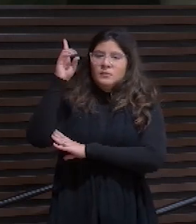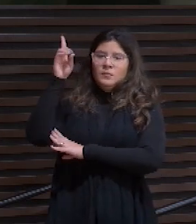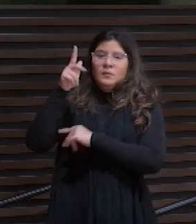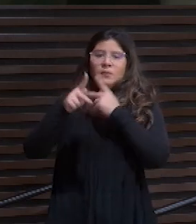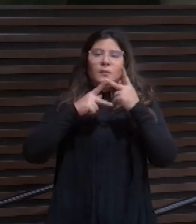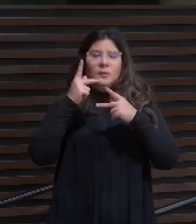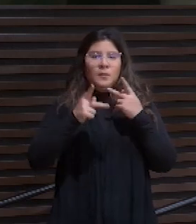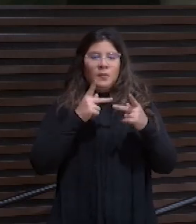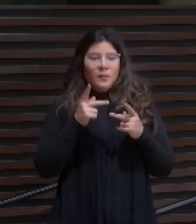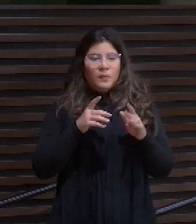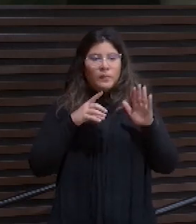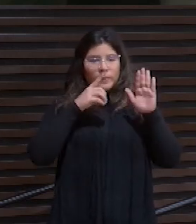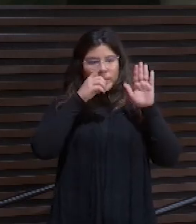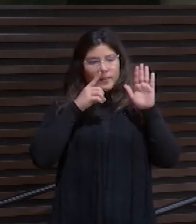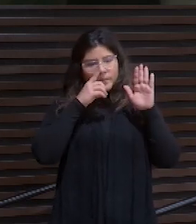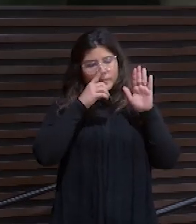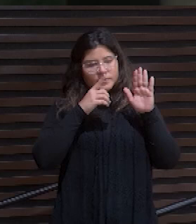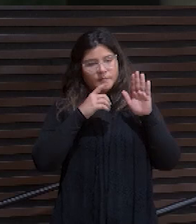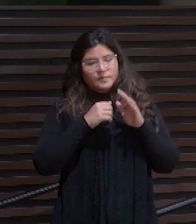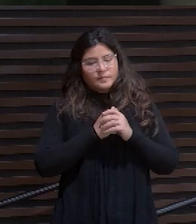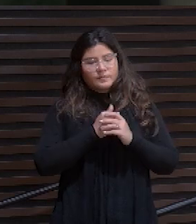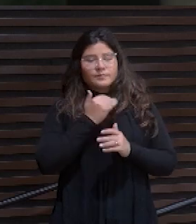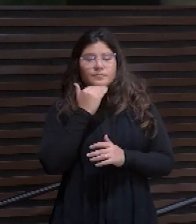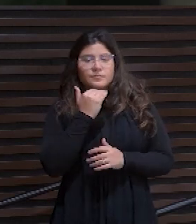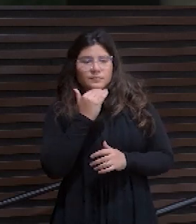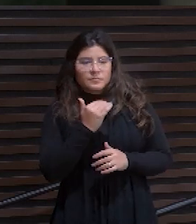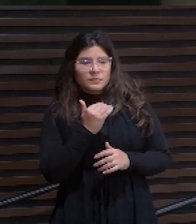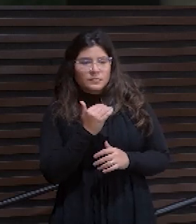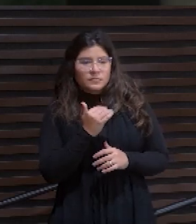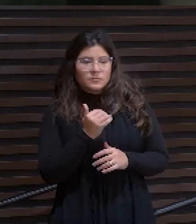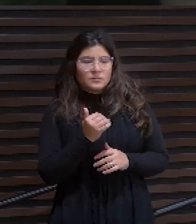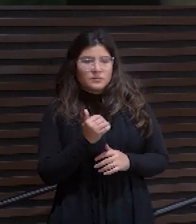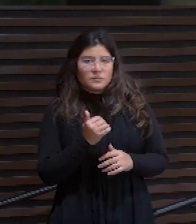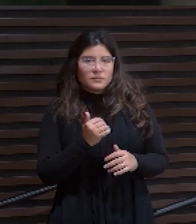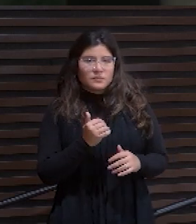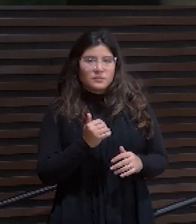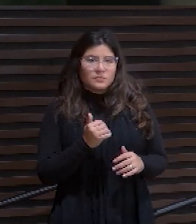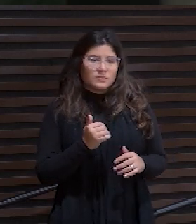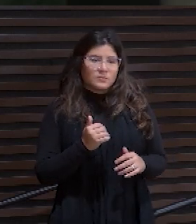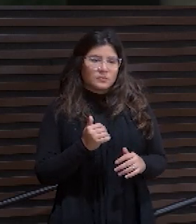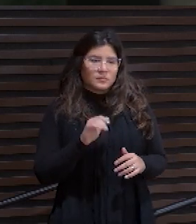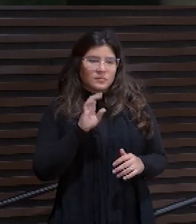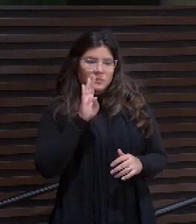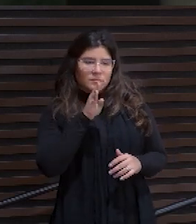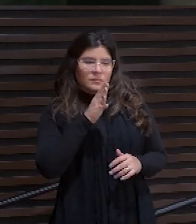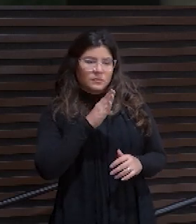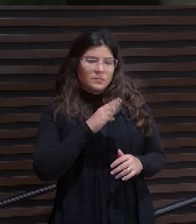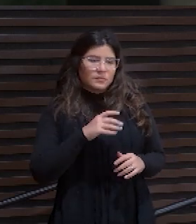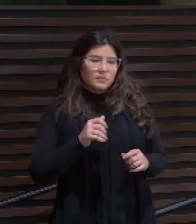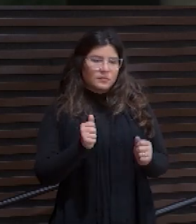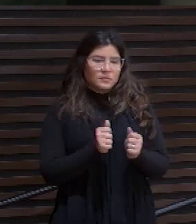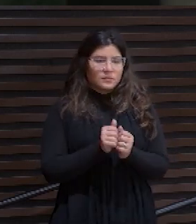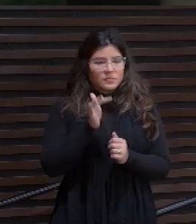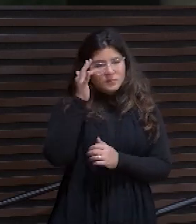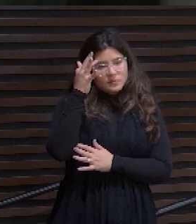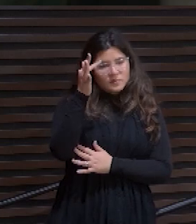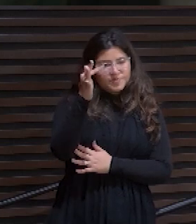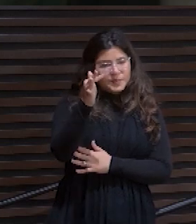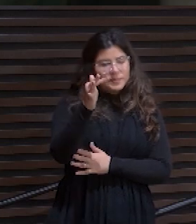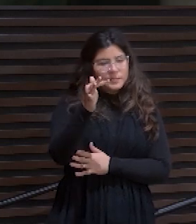assim: Cuidado, que ninguém vos venha a enredar com sua filosofia e vãs